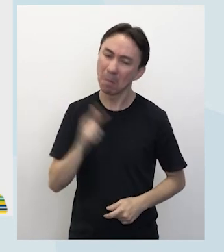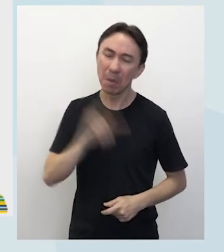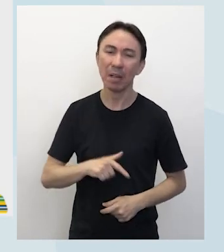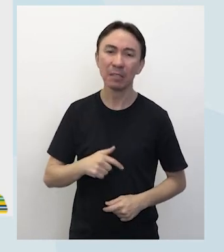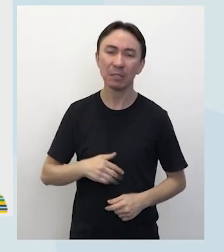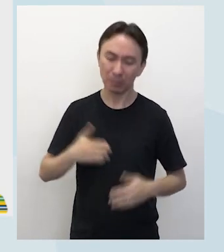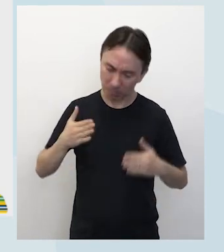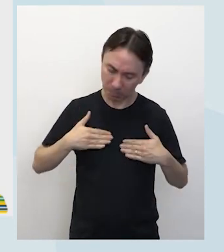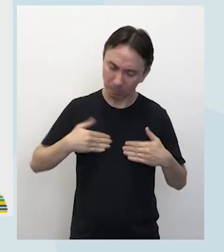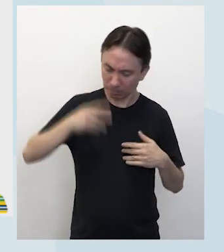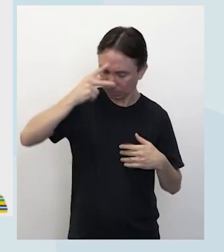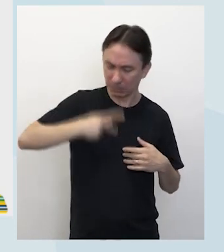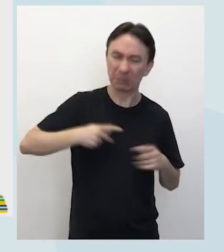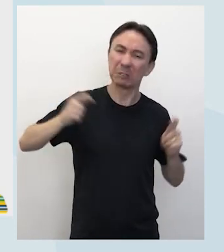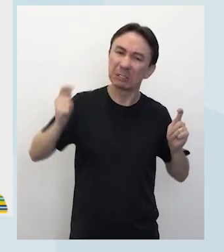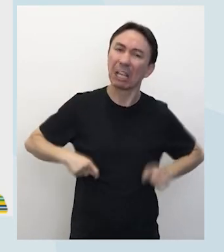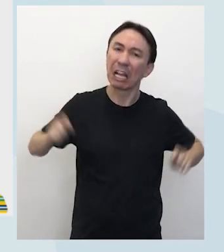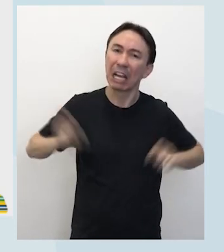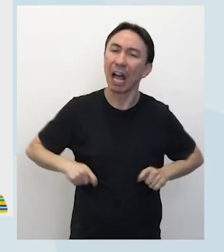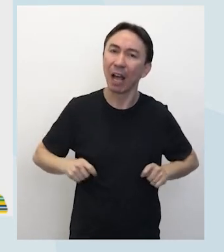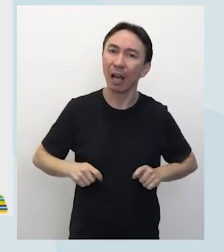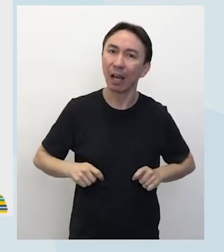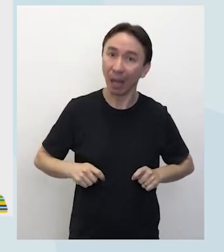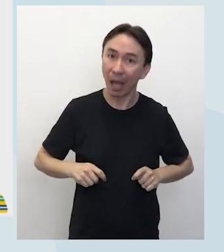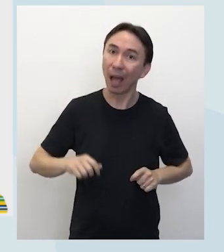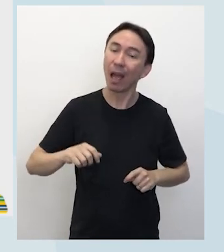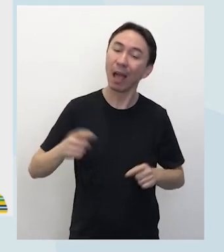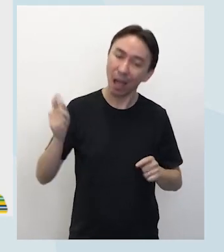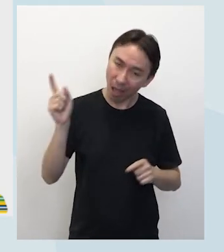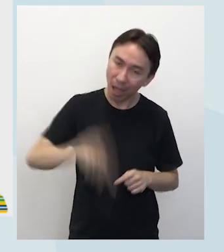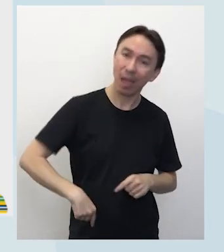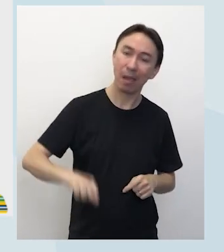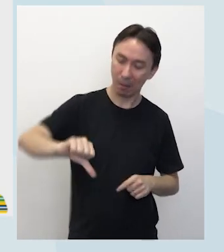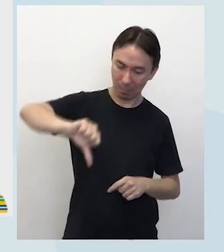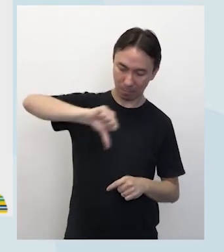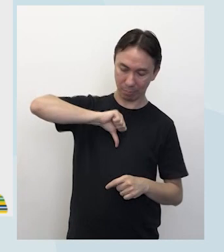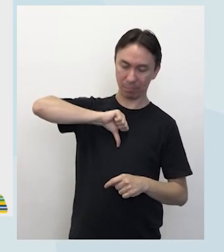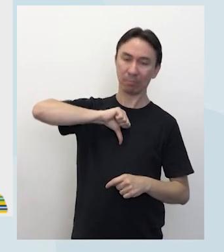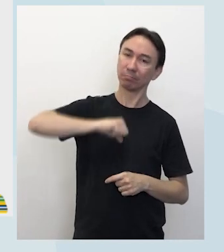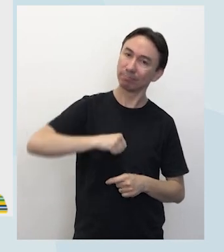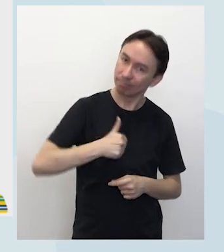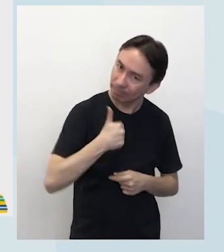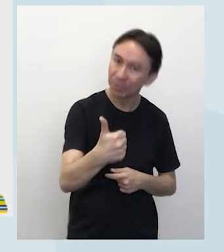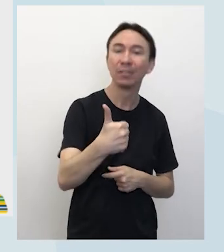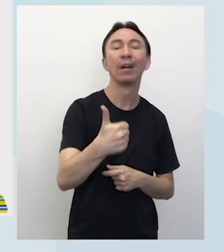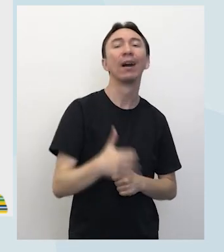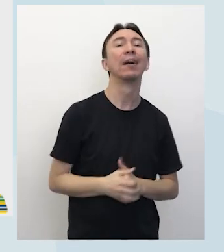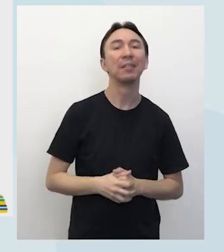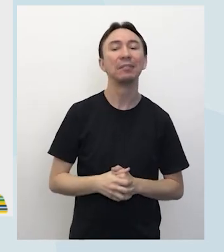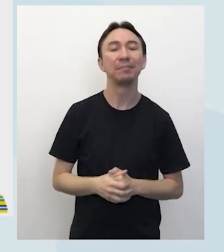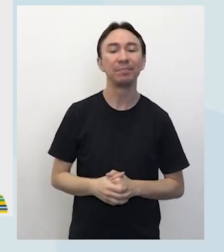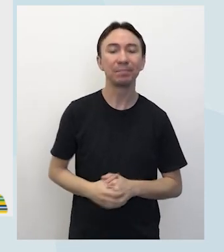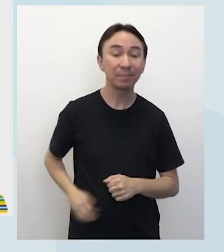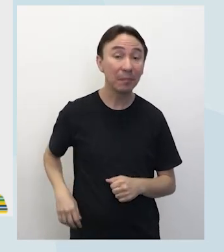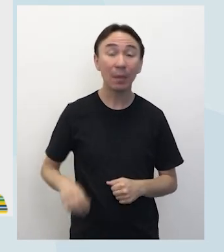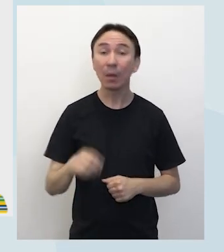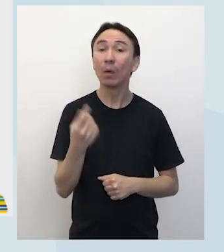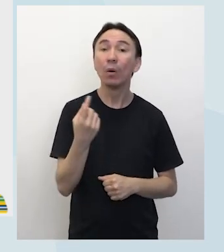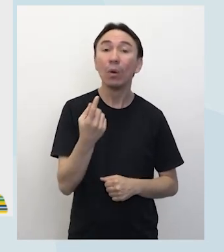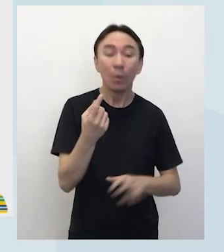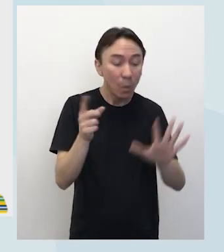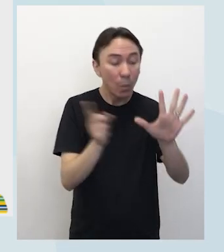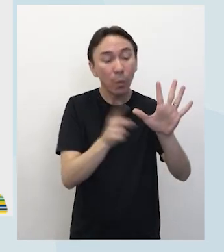Essa é a resiliência emocional. E por fim, a gente tem uma última categoria que a gente chama de abertura